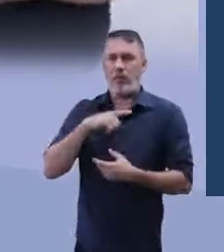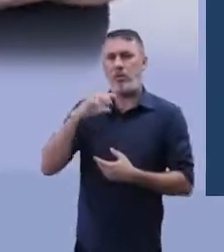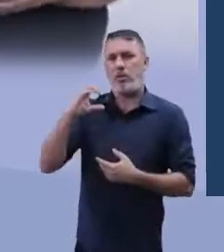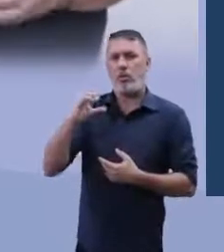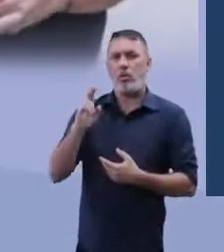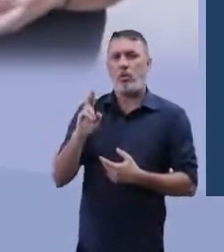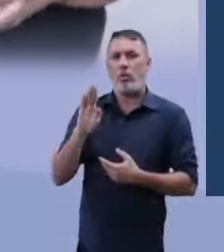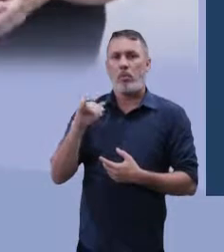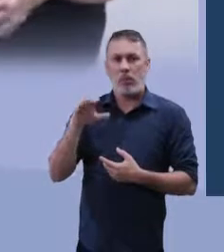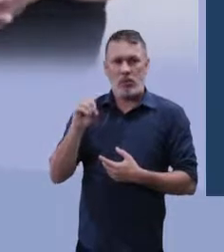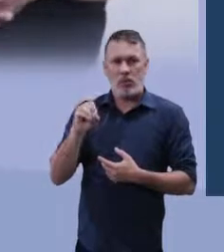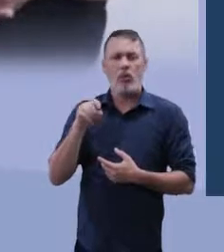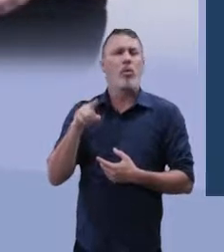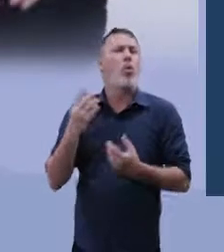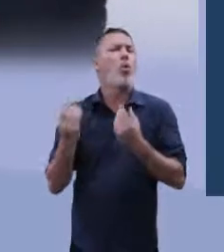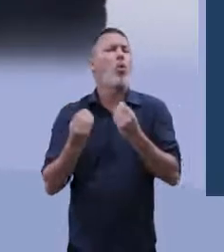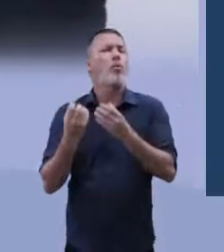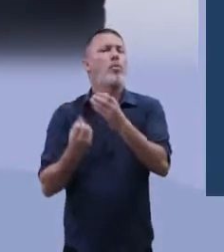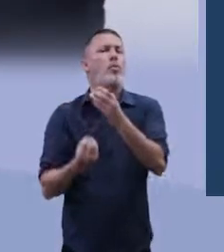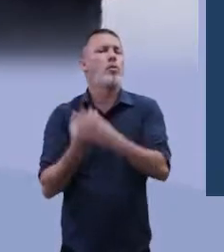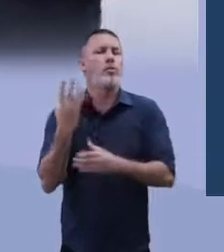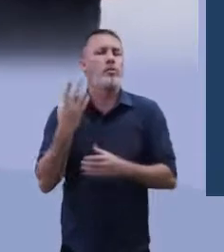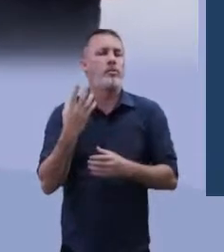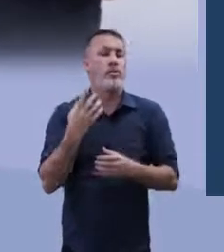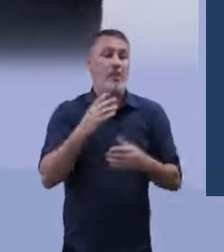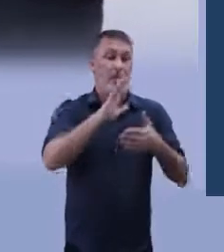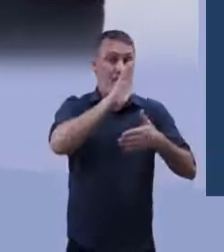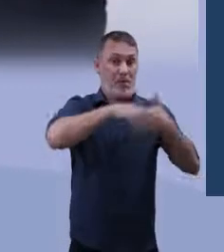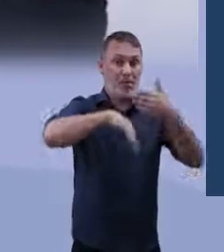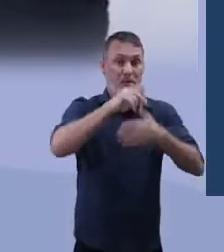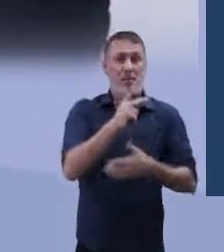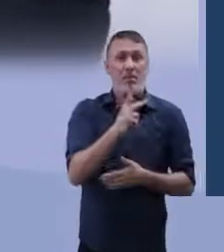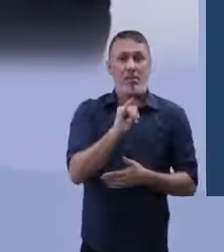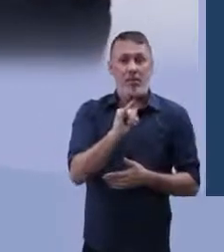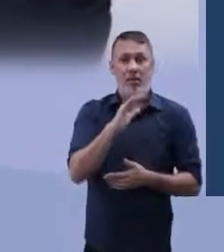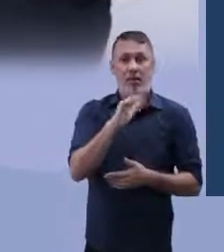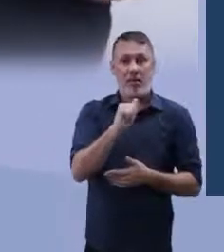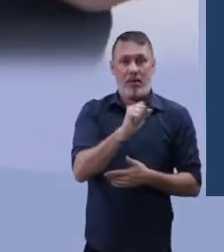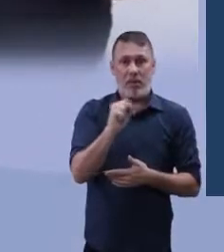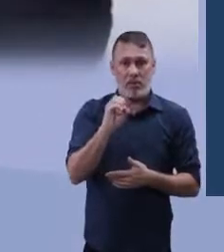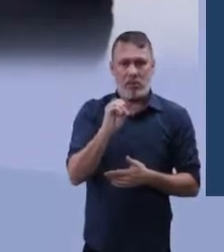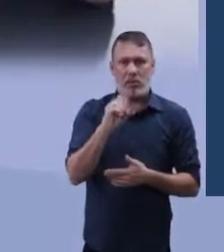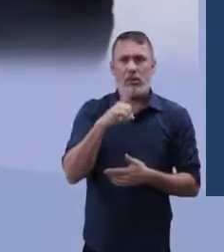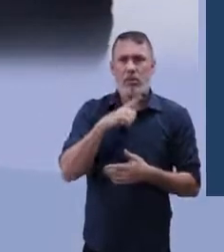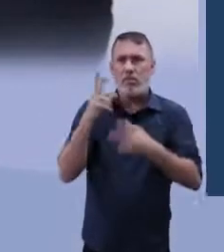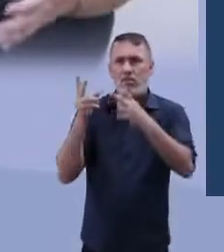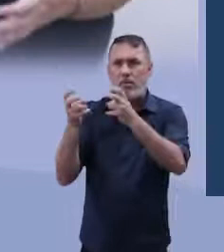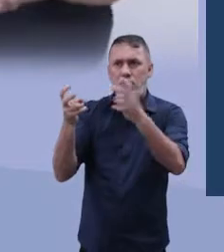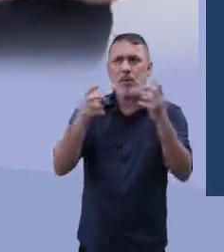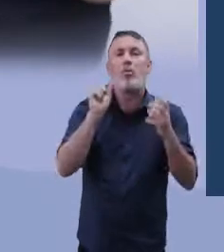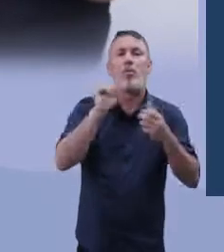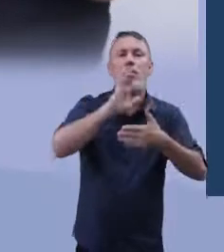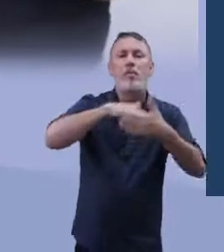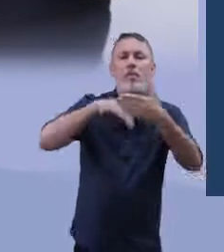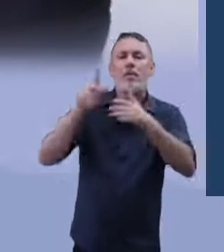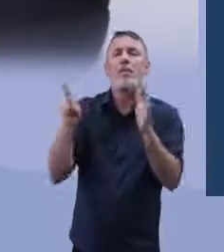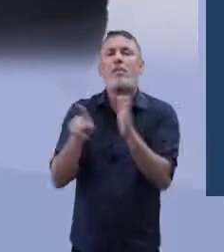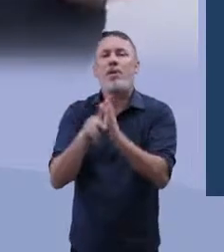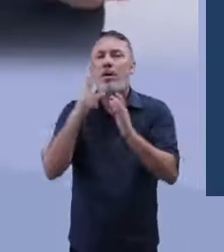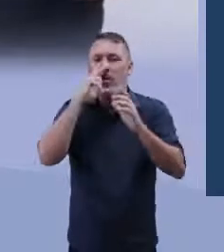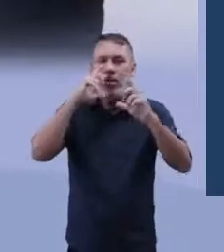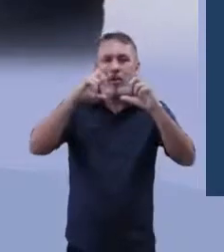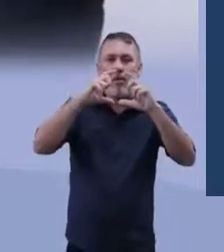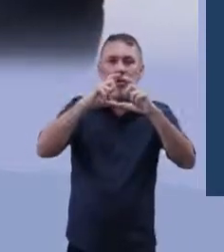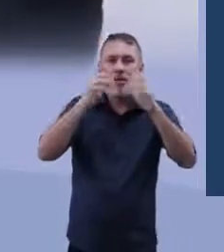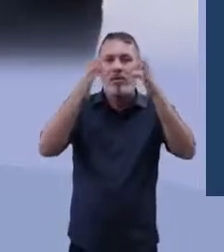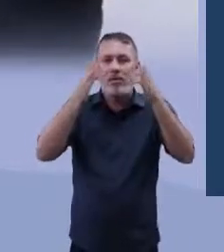aparecerá de uma outra maneira. Como Picasso fragmenta a realidade a partir de imagens cúbicas, cilíndricas,